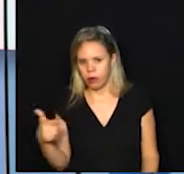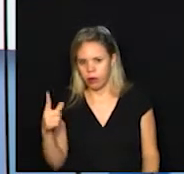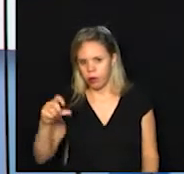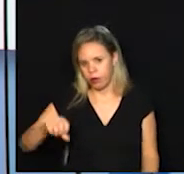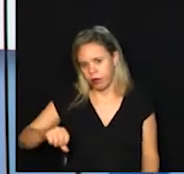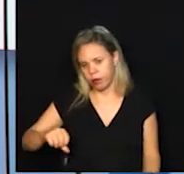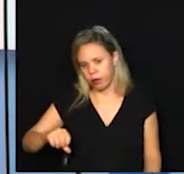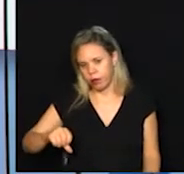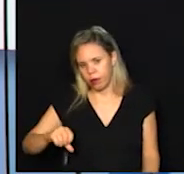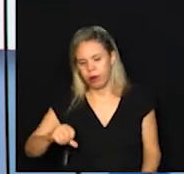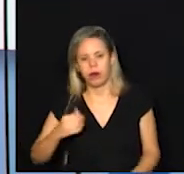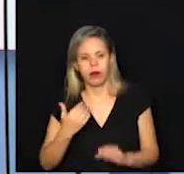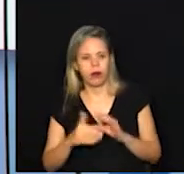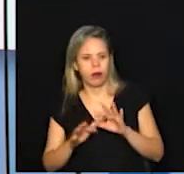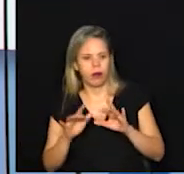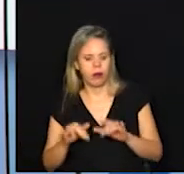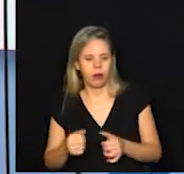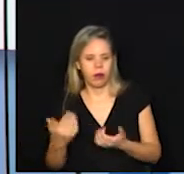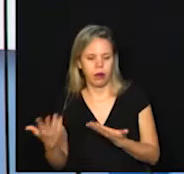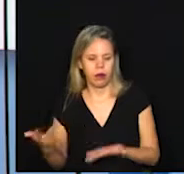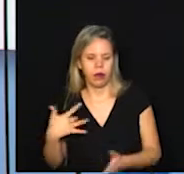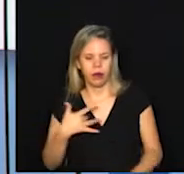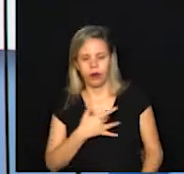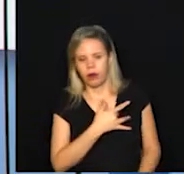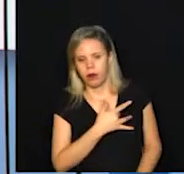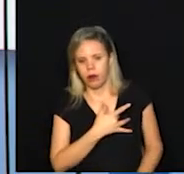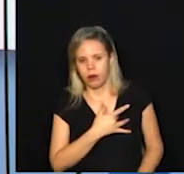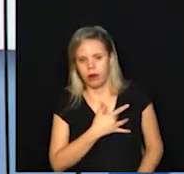3245-1219, ou mandando um e-mail para